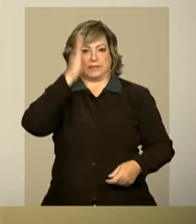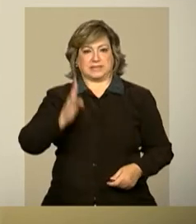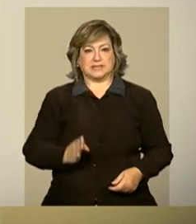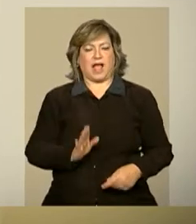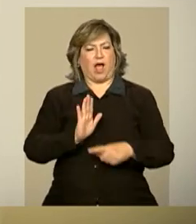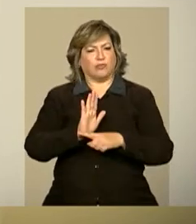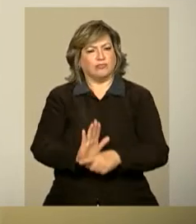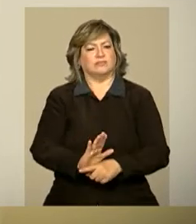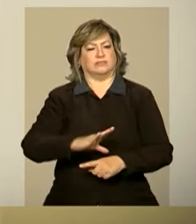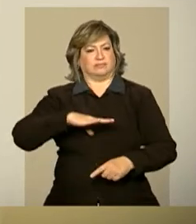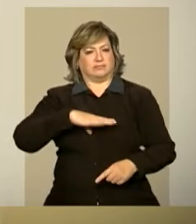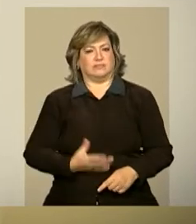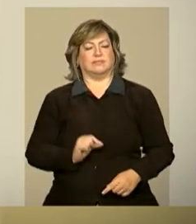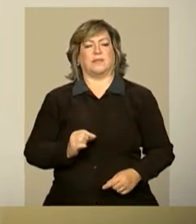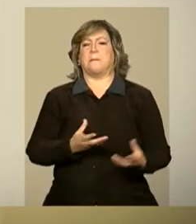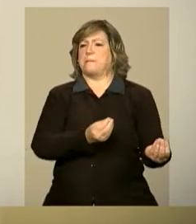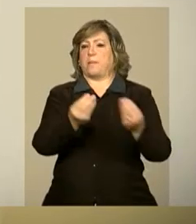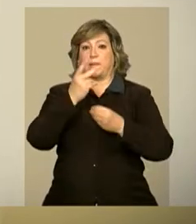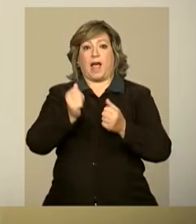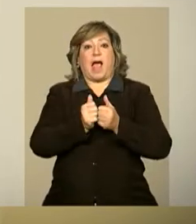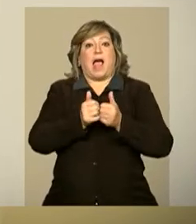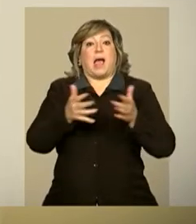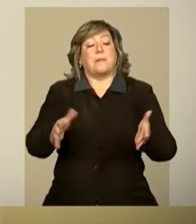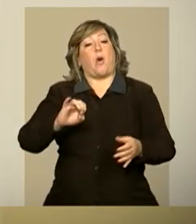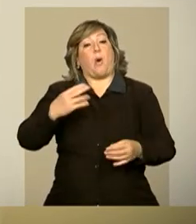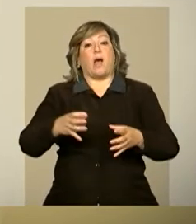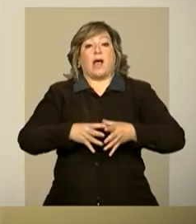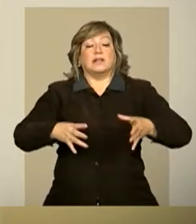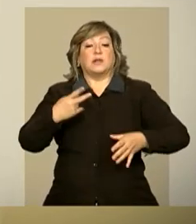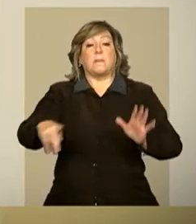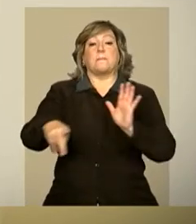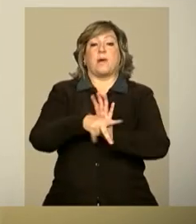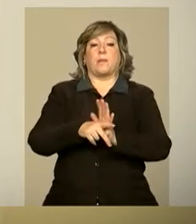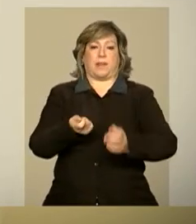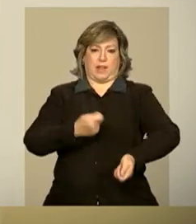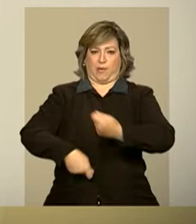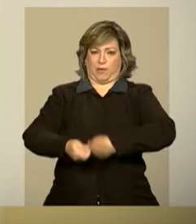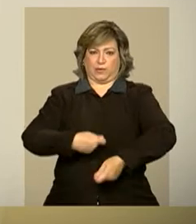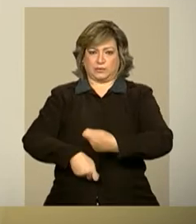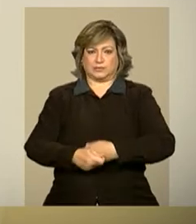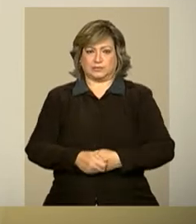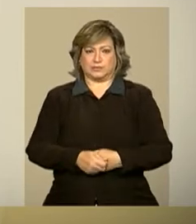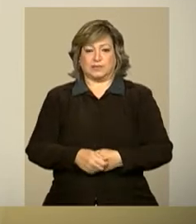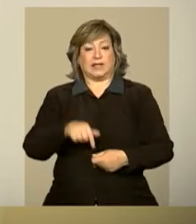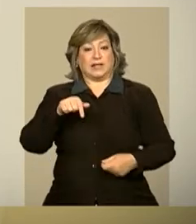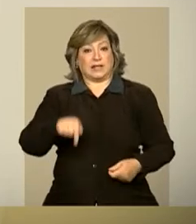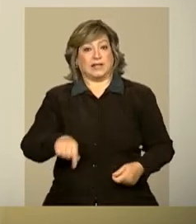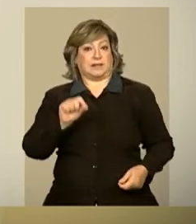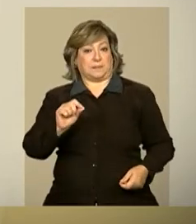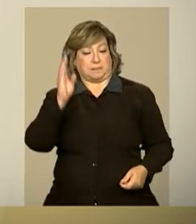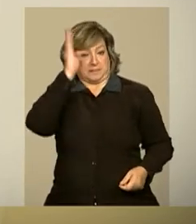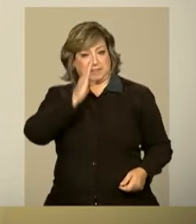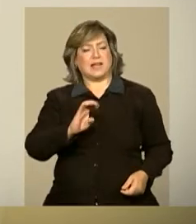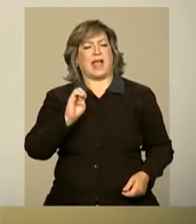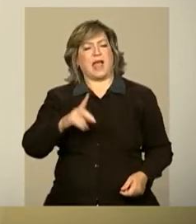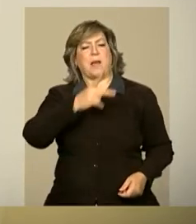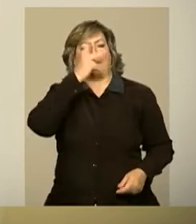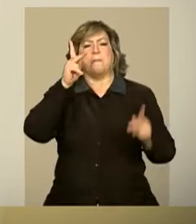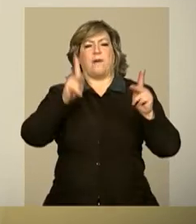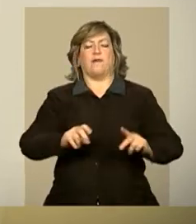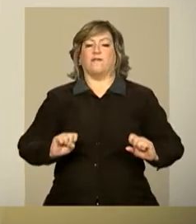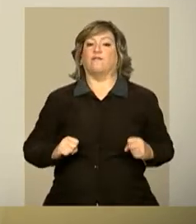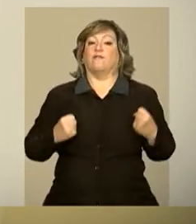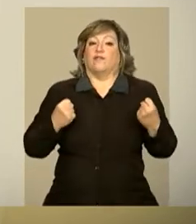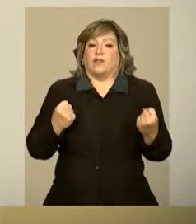encorajando muita gente abrir uma criar seu próprio negócio Luciano o brasileiro é um povo esforçado